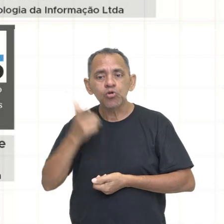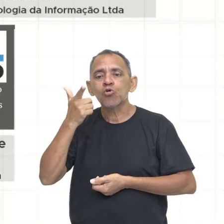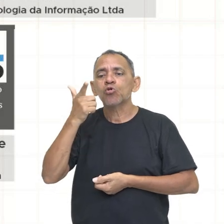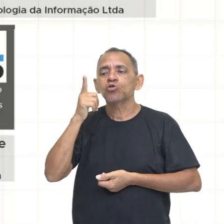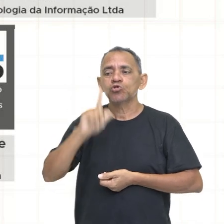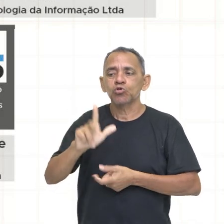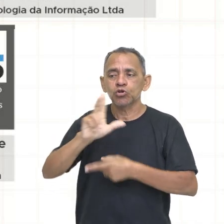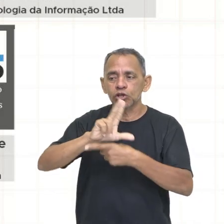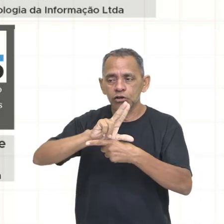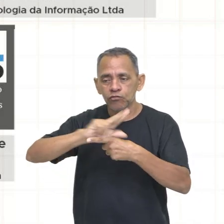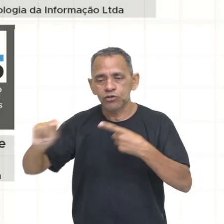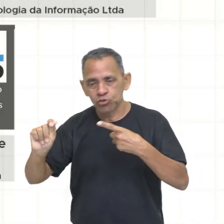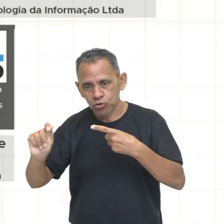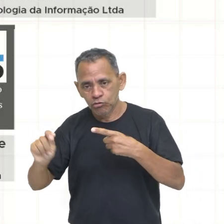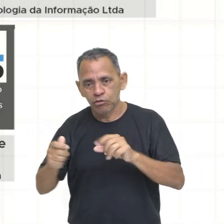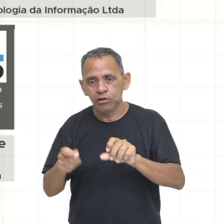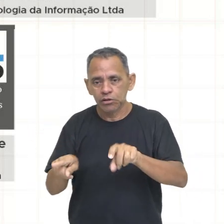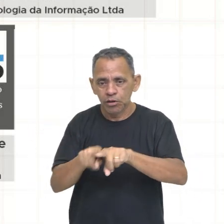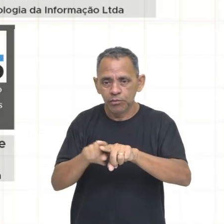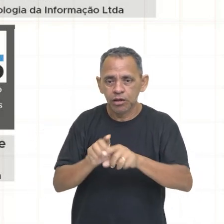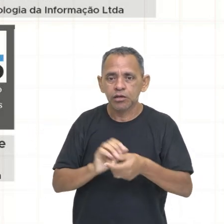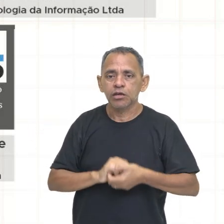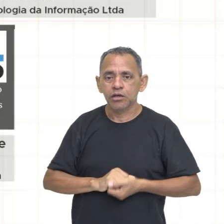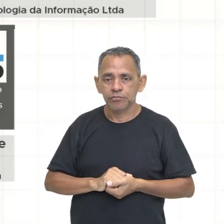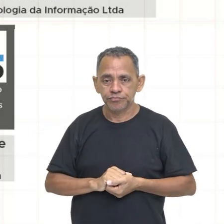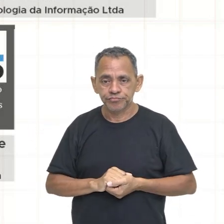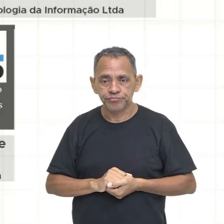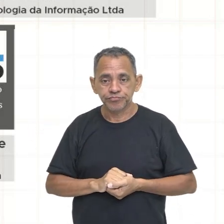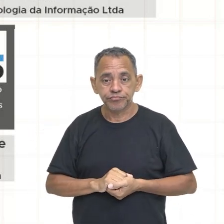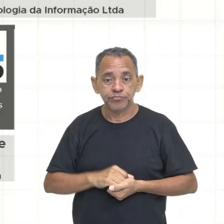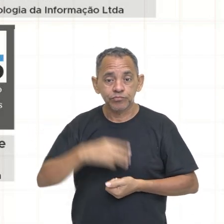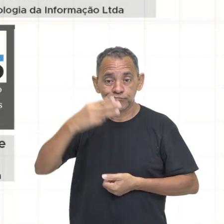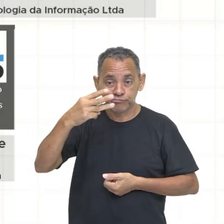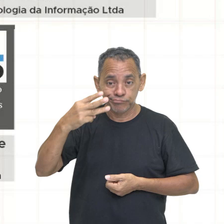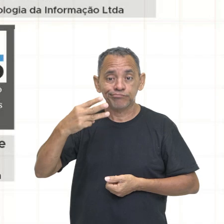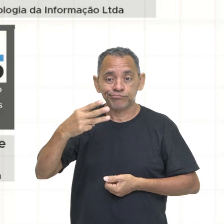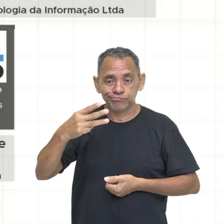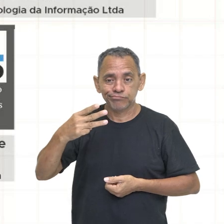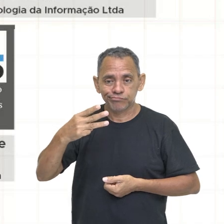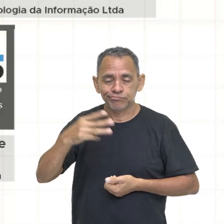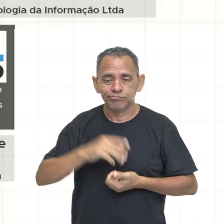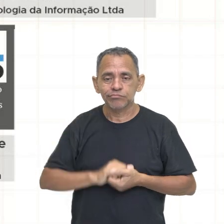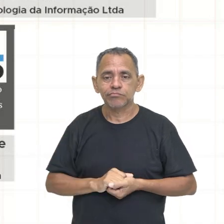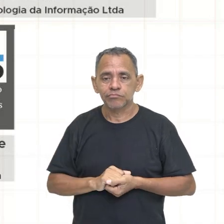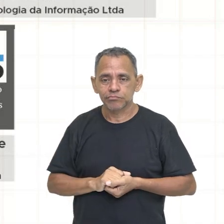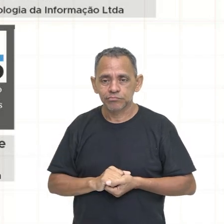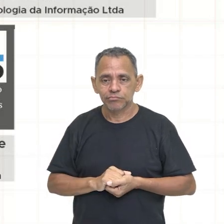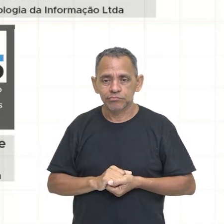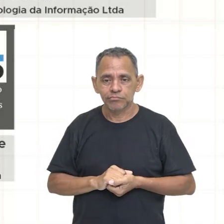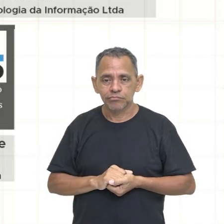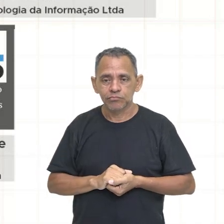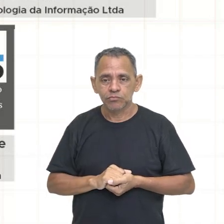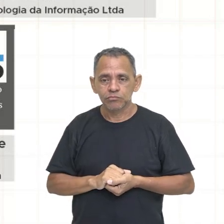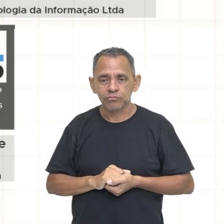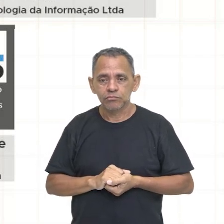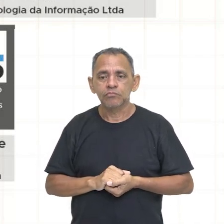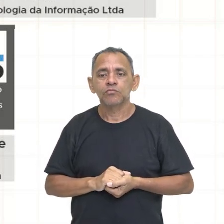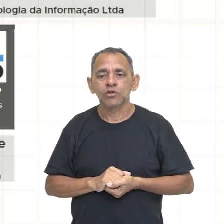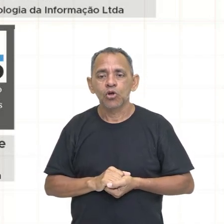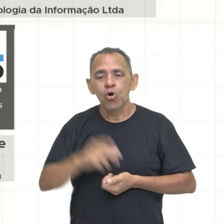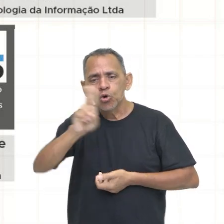governo civil-militar ele utilizou essa imagem, utilizou esse feito